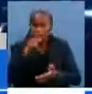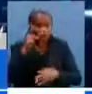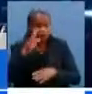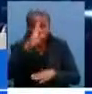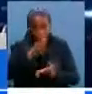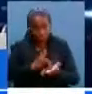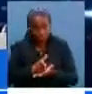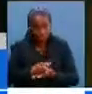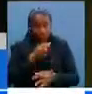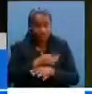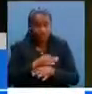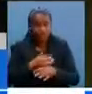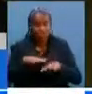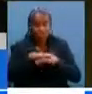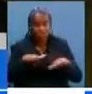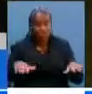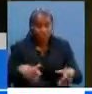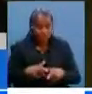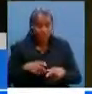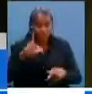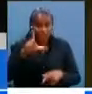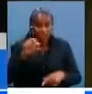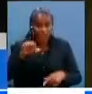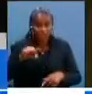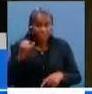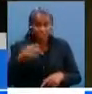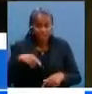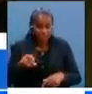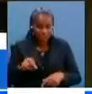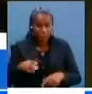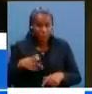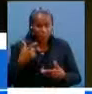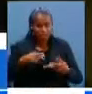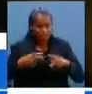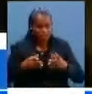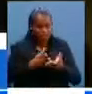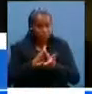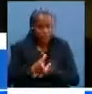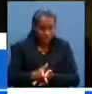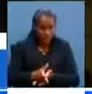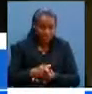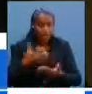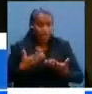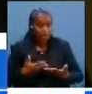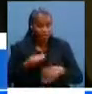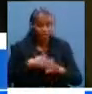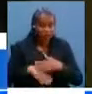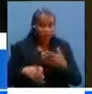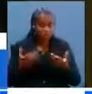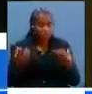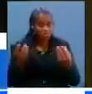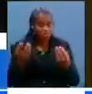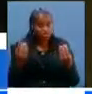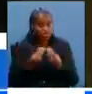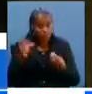praia da luz tinha perspectiva de quebra quando continuidade ter crescido até fazer parceria com